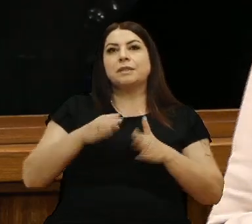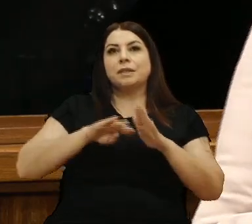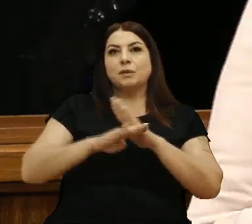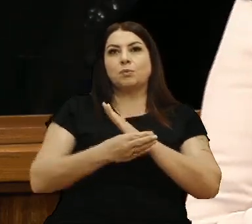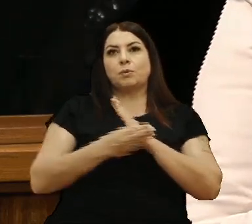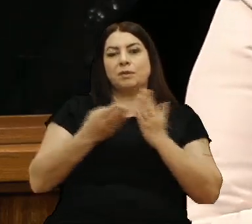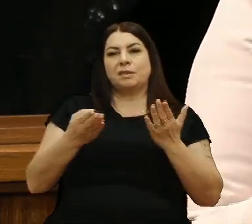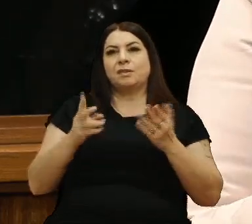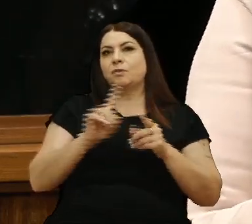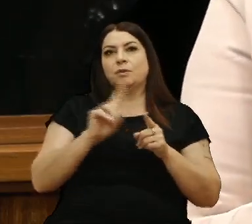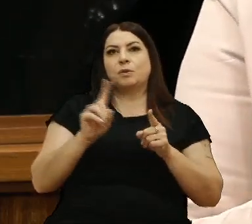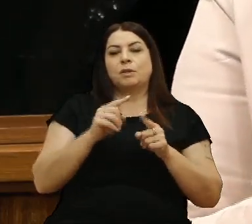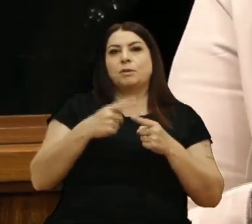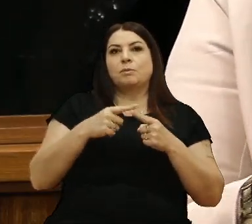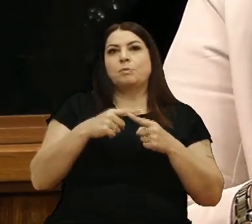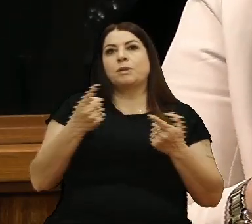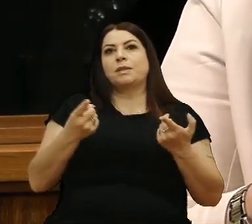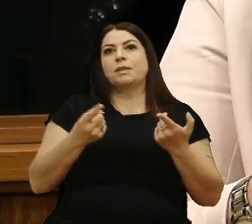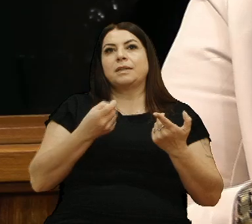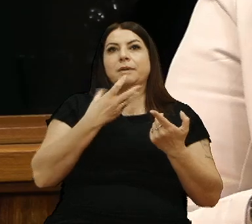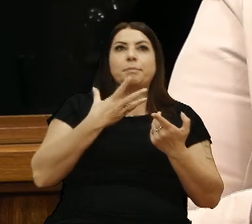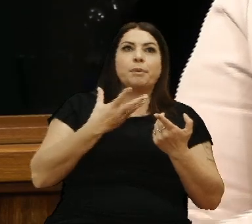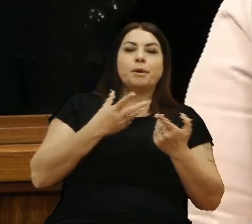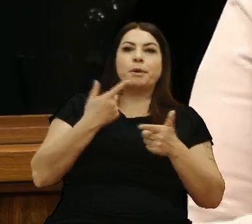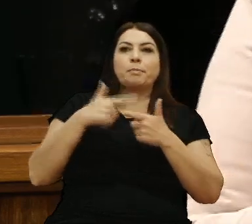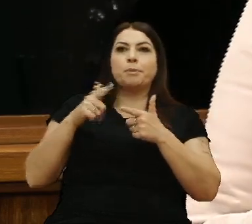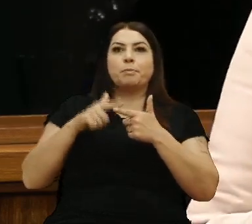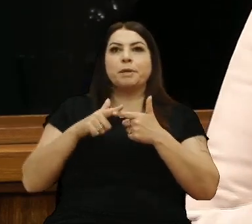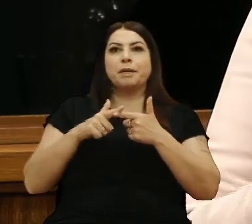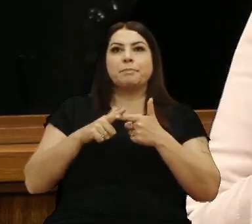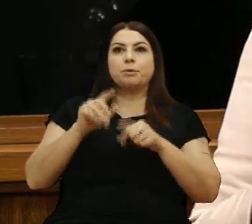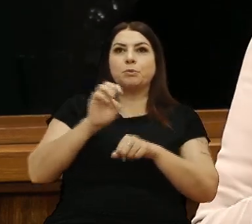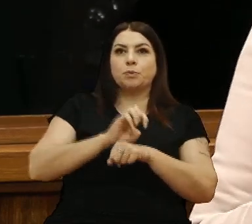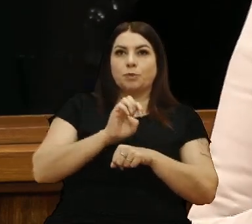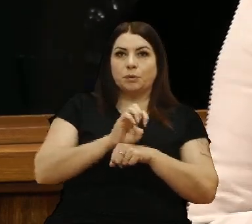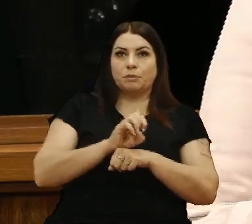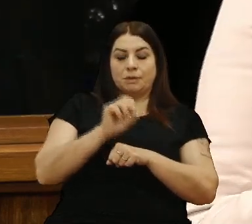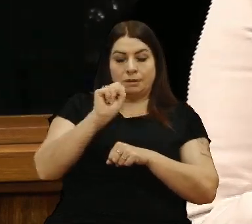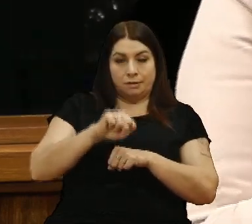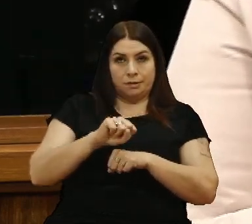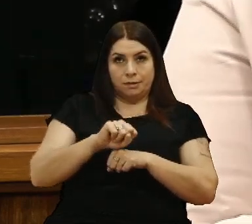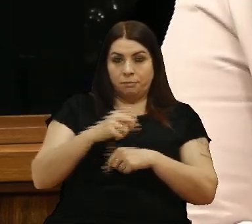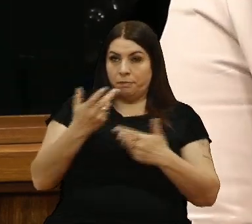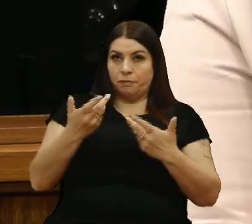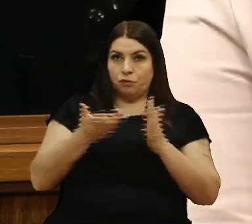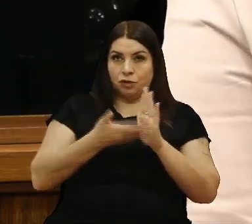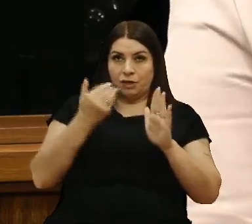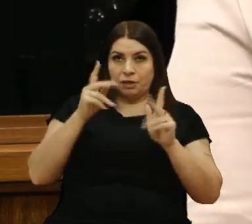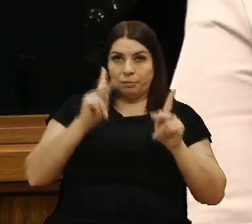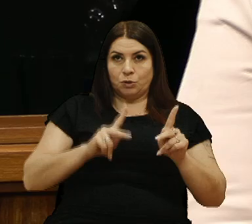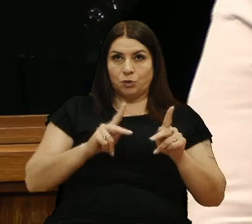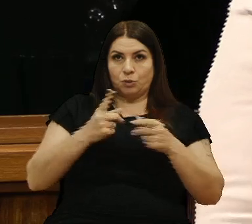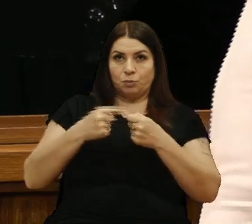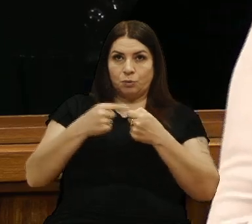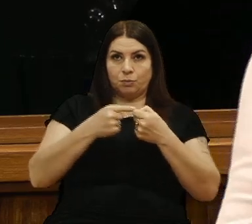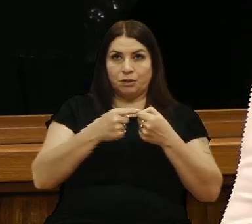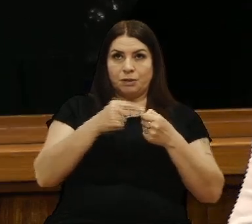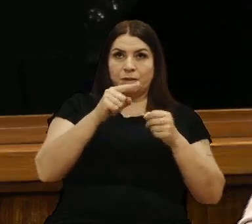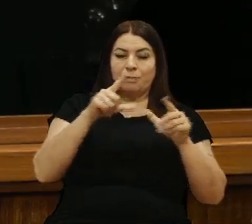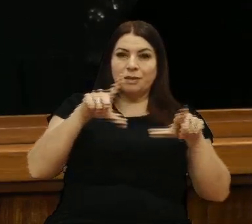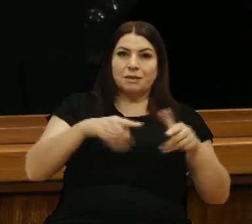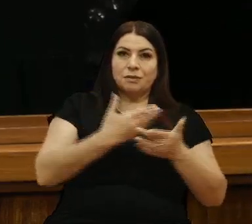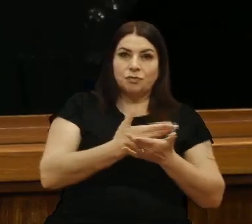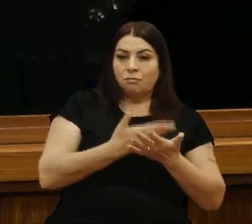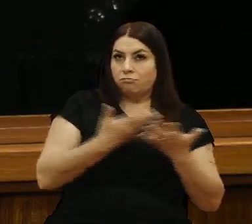adequadas. Não seja, porque daí ela me diz, bom, mas aí isso é o problema daí do Estado. Sim, mas daí nós vamos tirar essas pessoas do município para botar numa sala de